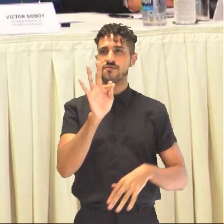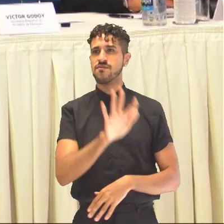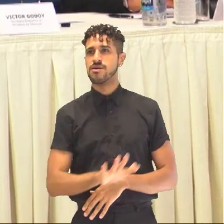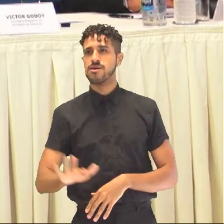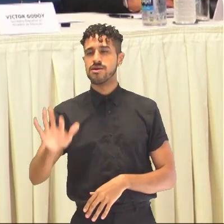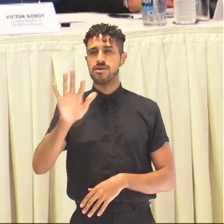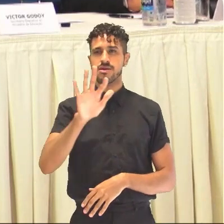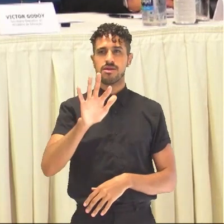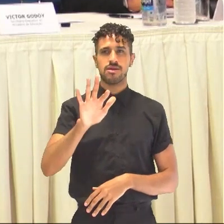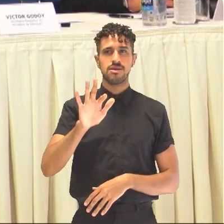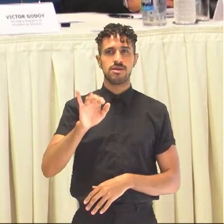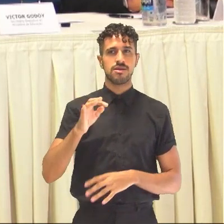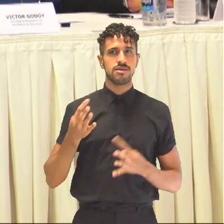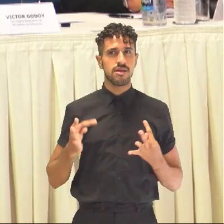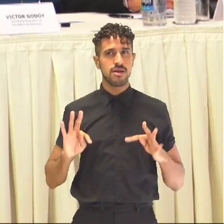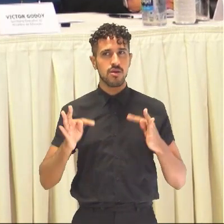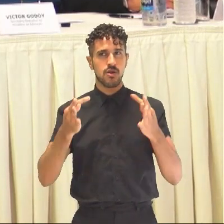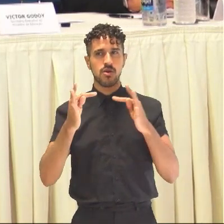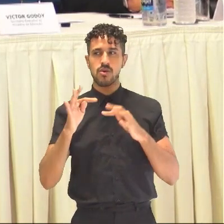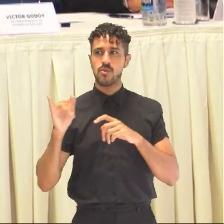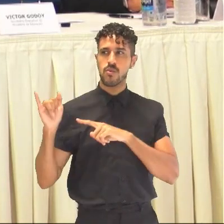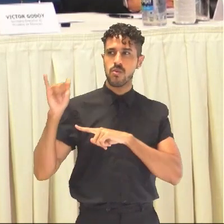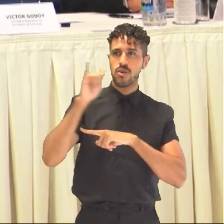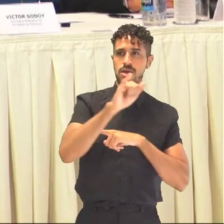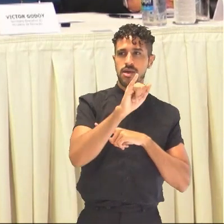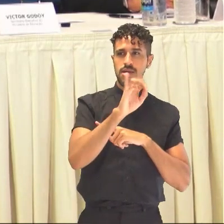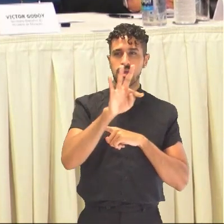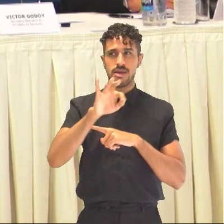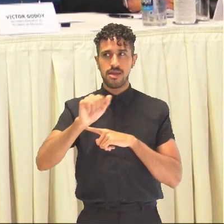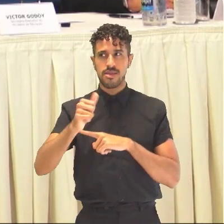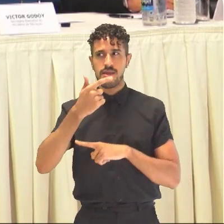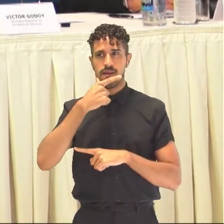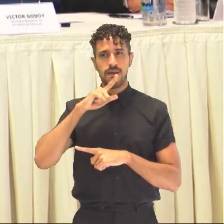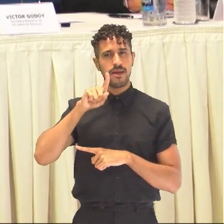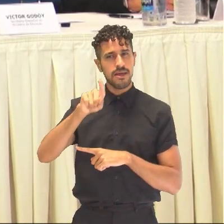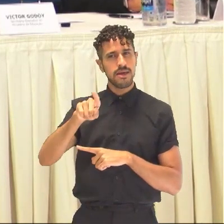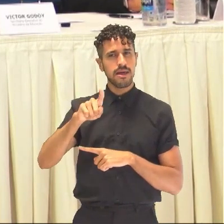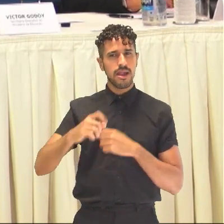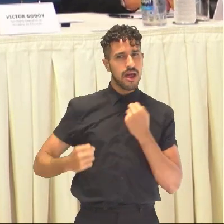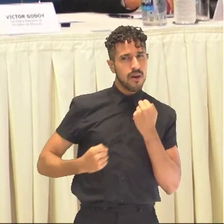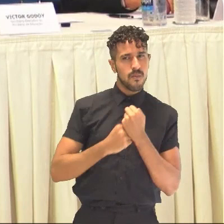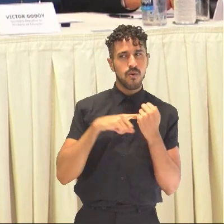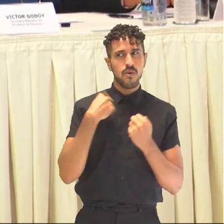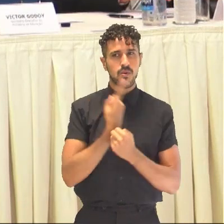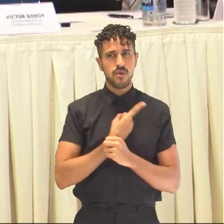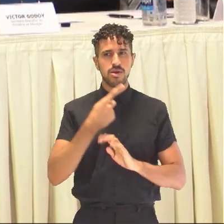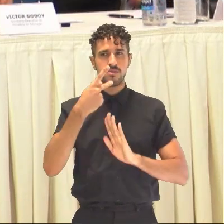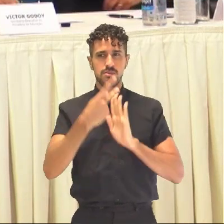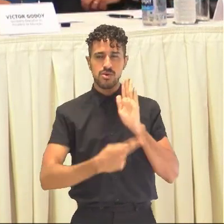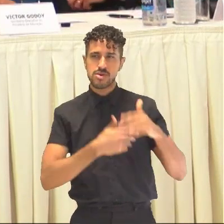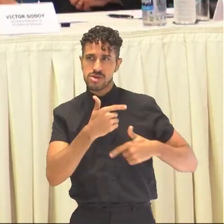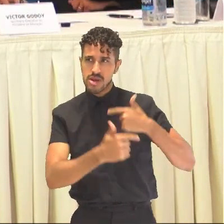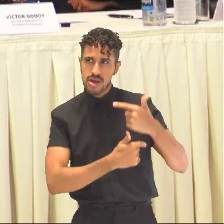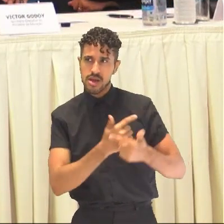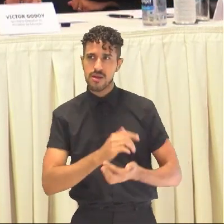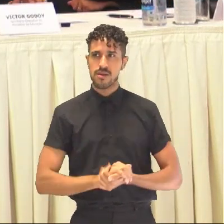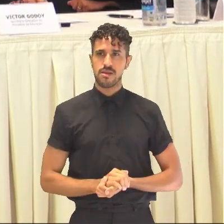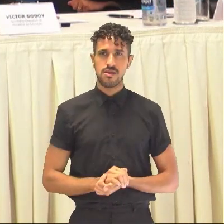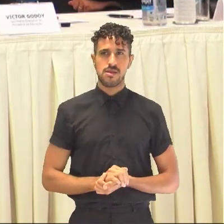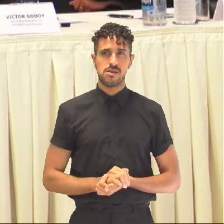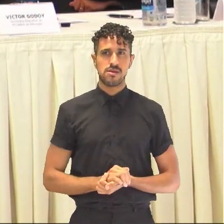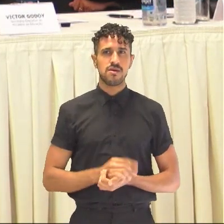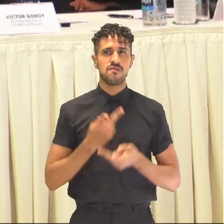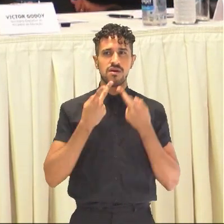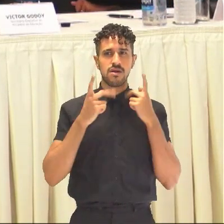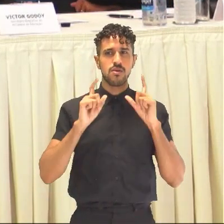do Instituto Tecnológico da Aeronáutica, do ITA, que tem nos apoiado nessa iniciativa, e dizer que é